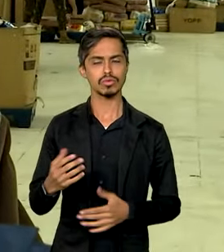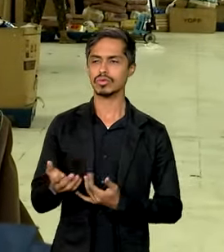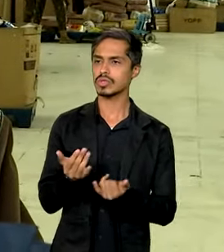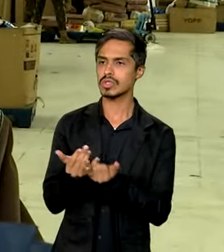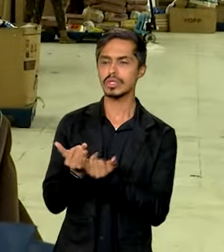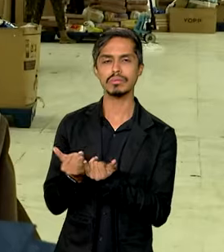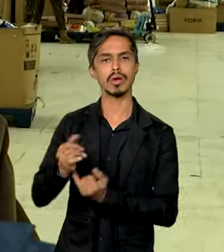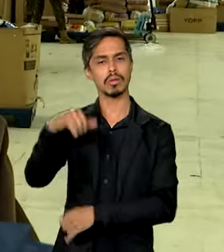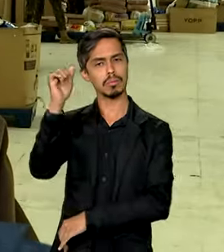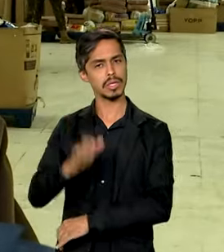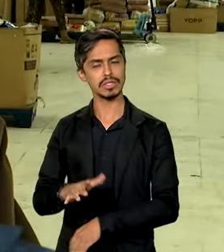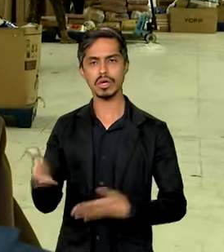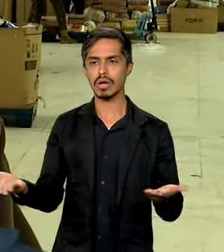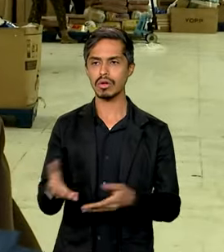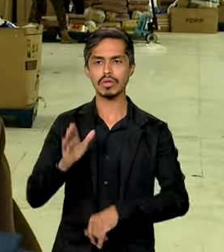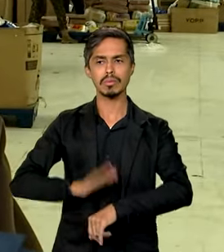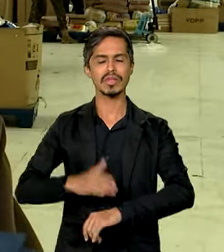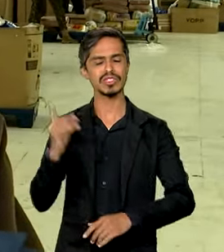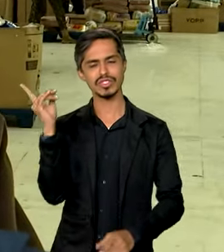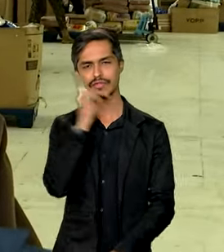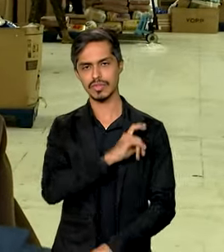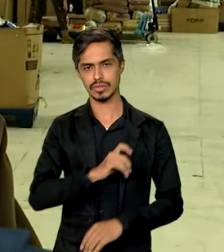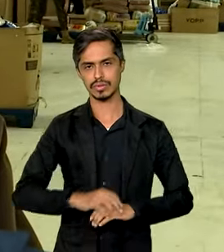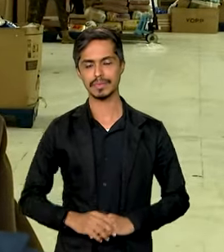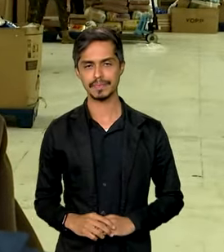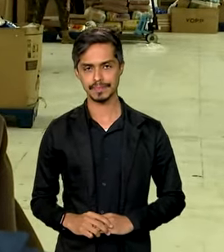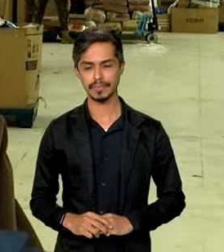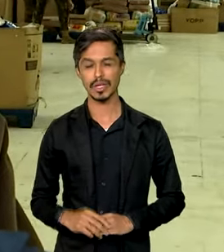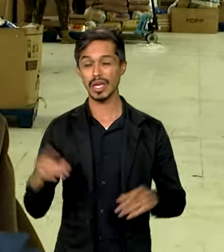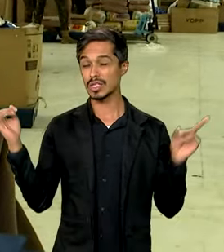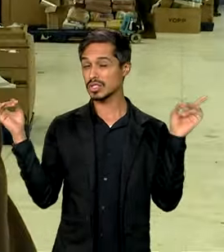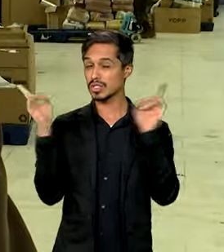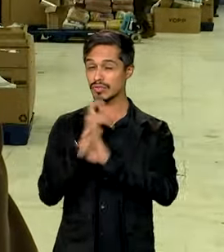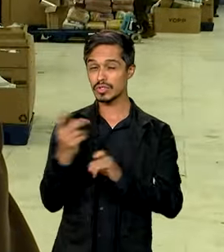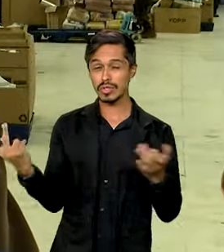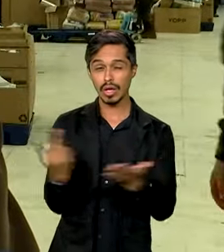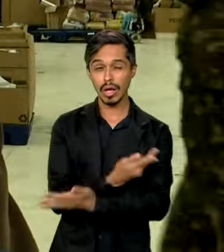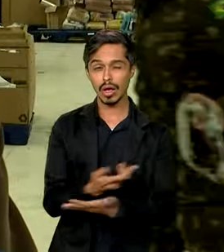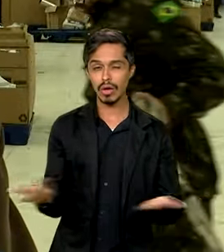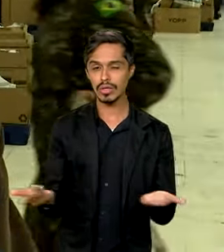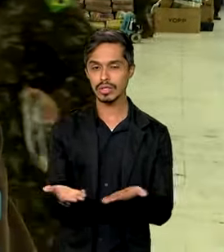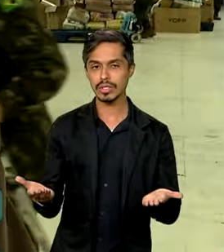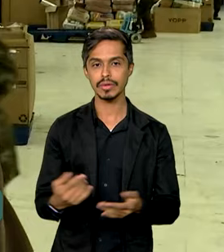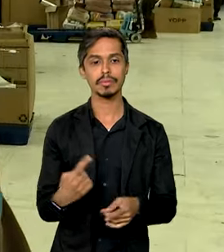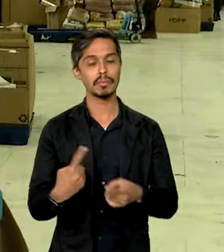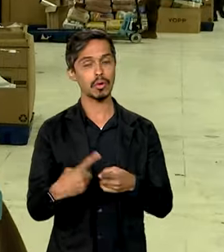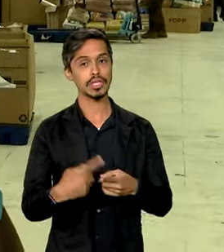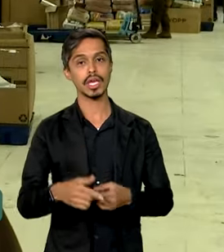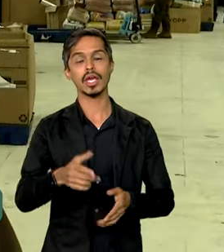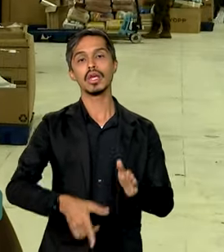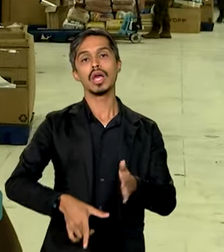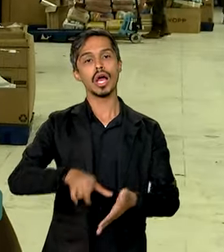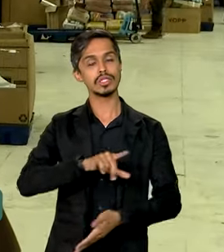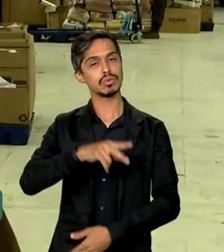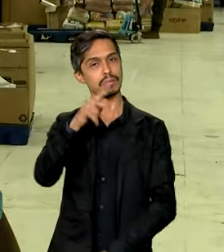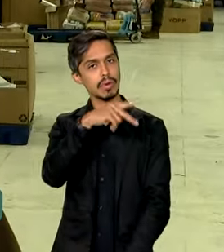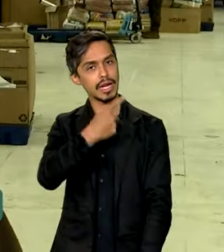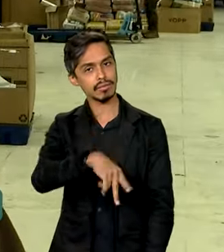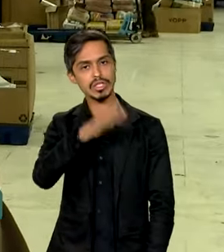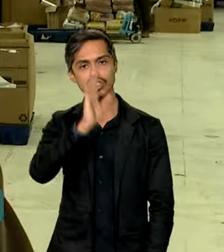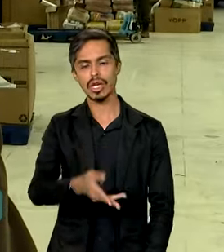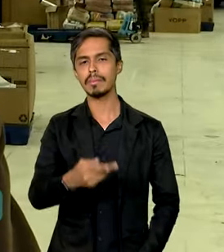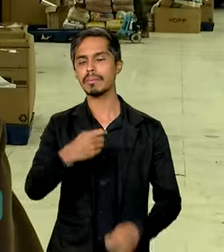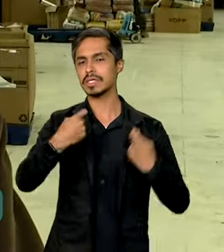irmãos brasileiros nesse momento de prova. De uma prova muito difícil, como também o Paraguai recebe ajuda do Brasil em muitas